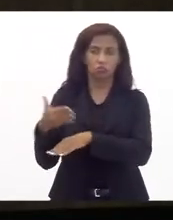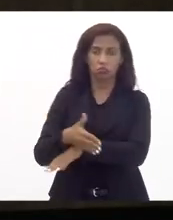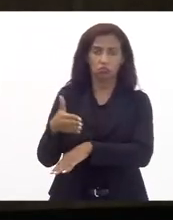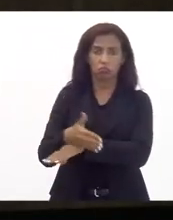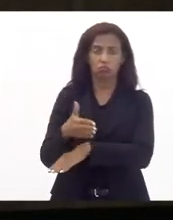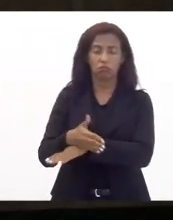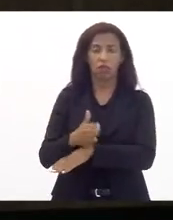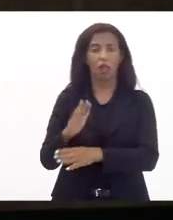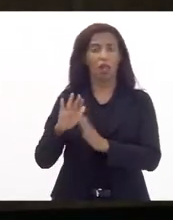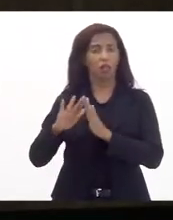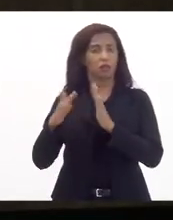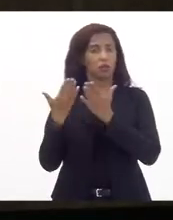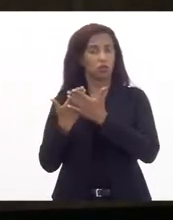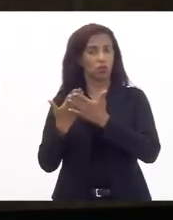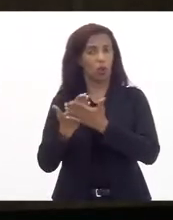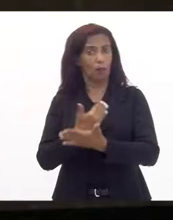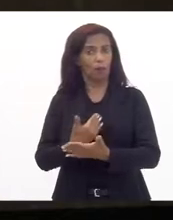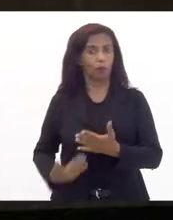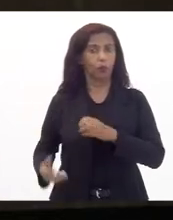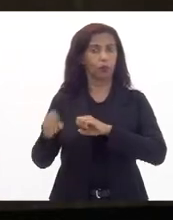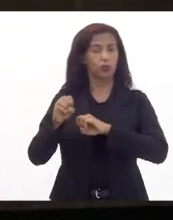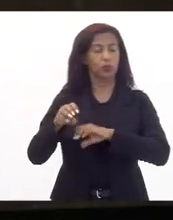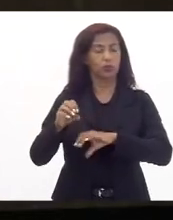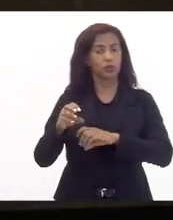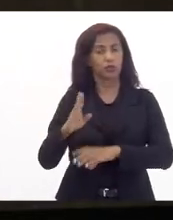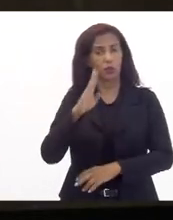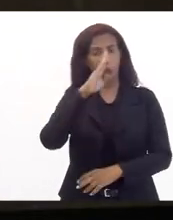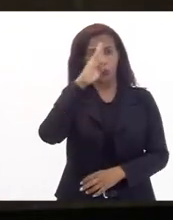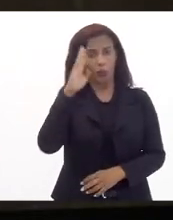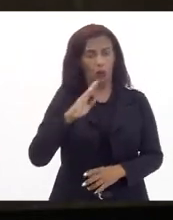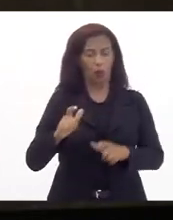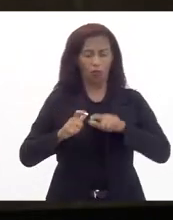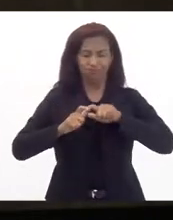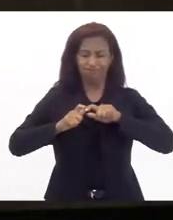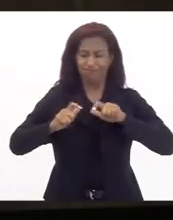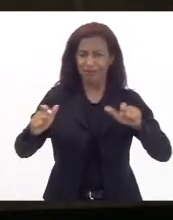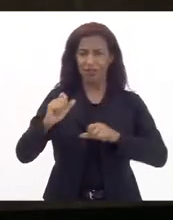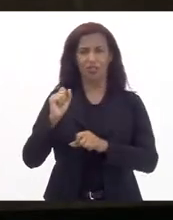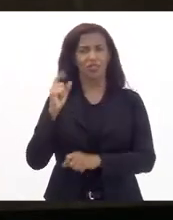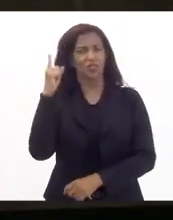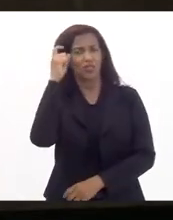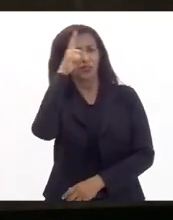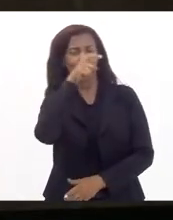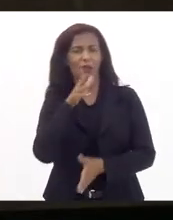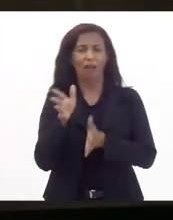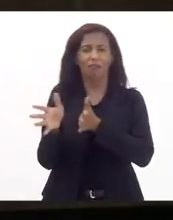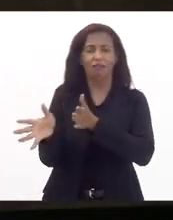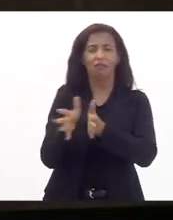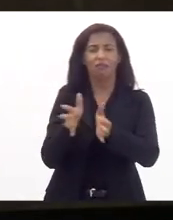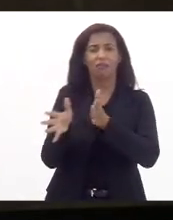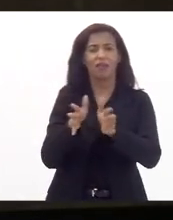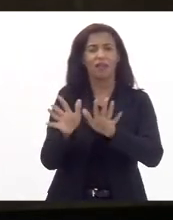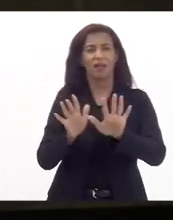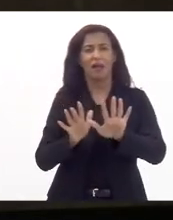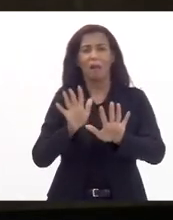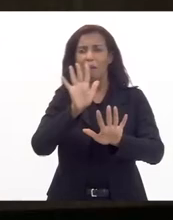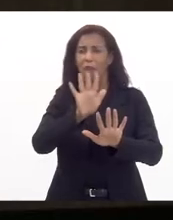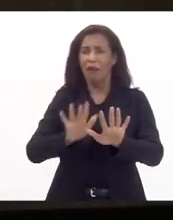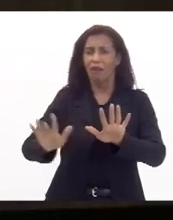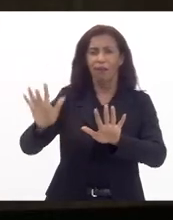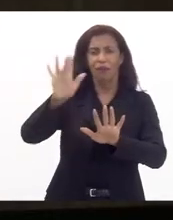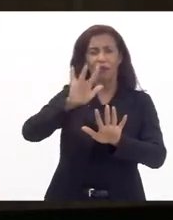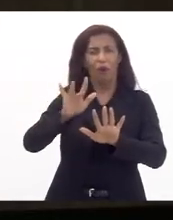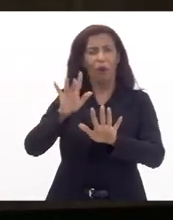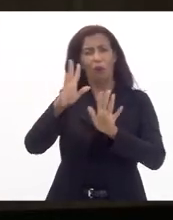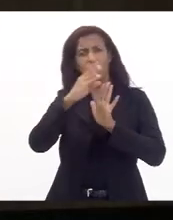as redes de burro públicas de educação no Brasil com enorme dificuldade de ter acesso a de plataforma digital